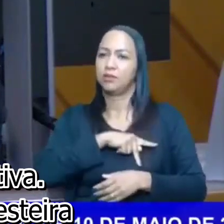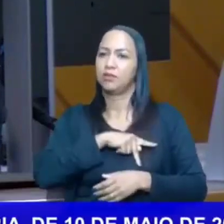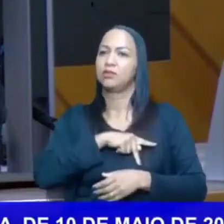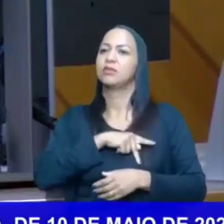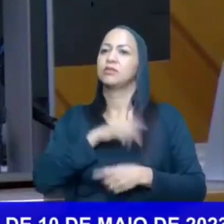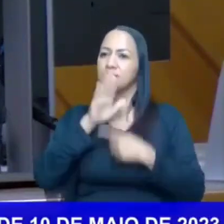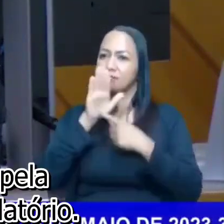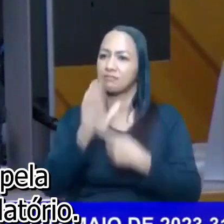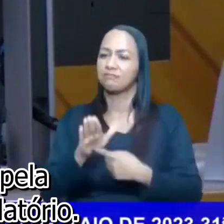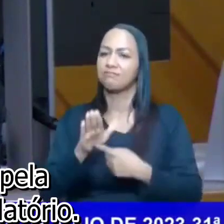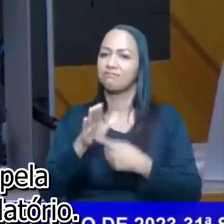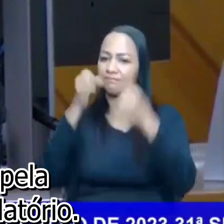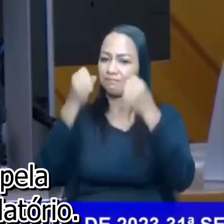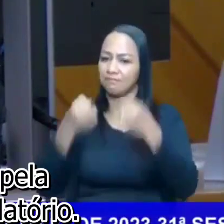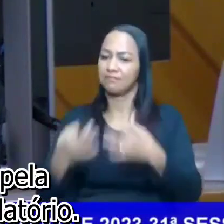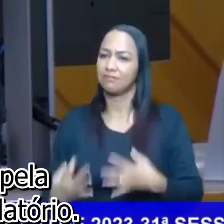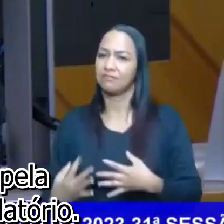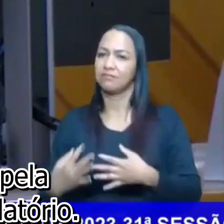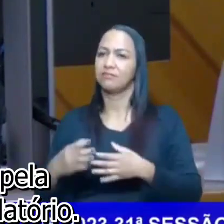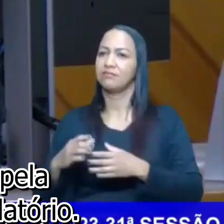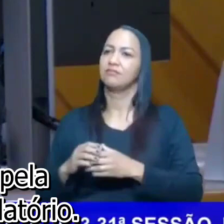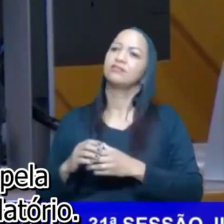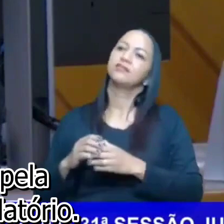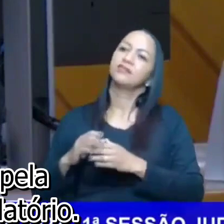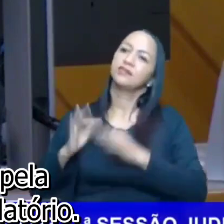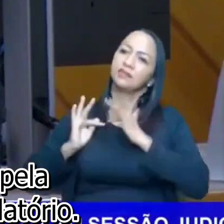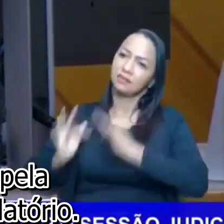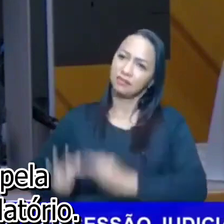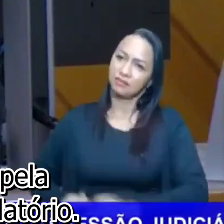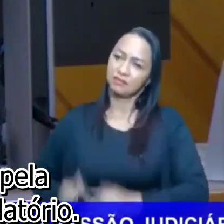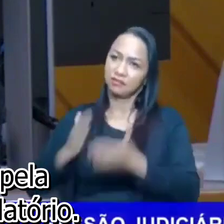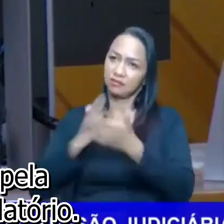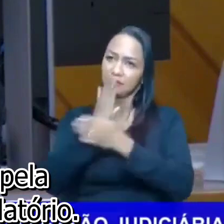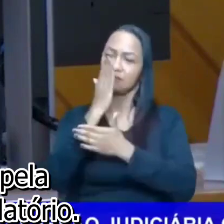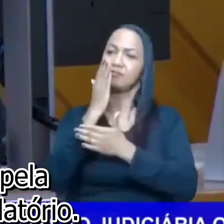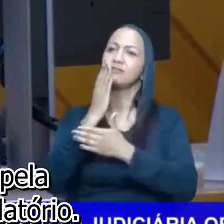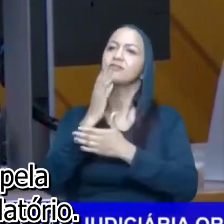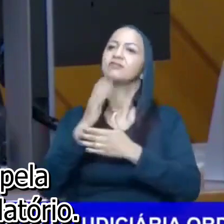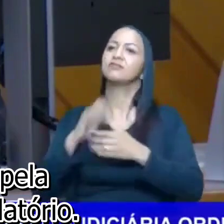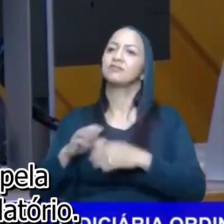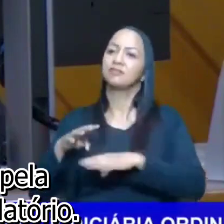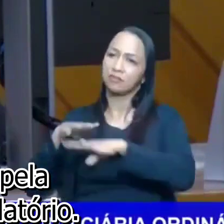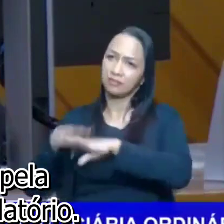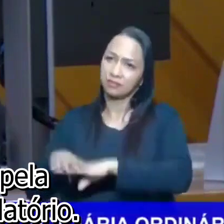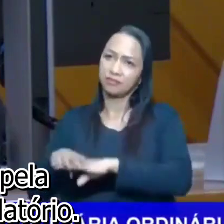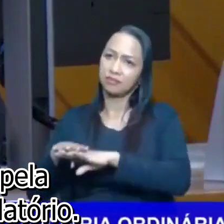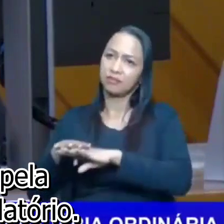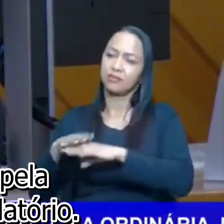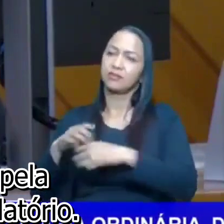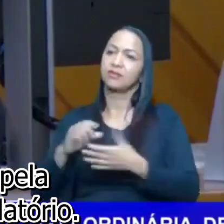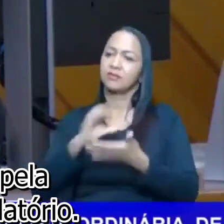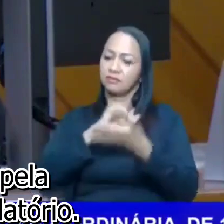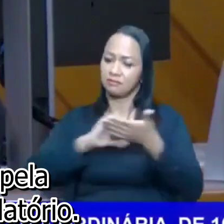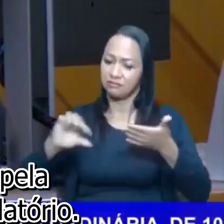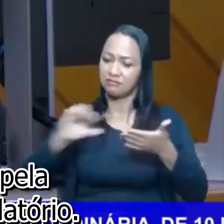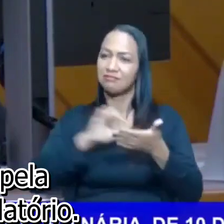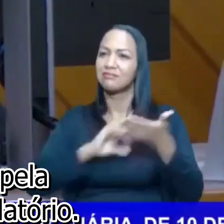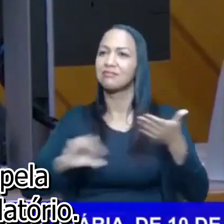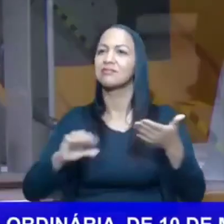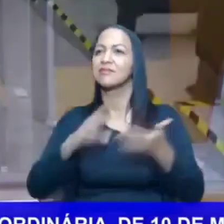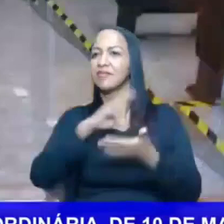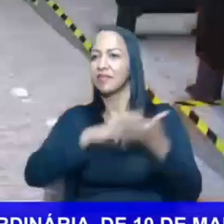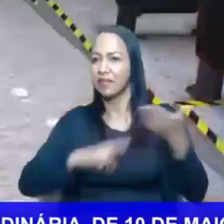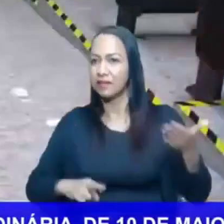na esteira da manifestação técnica, opinou também pela aprovação das contas com ressalvas, é o relatório.